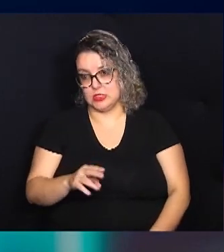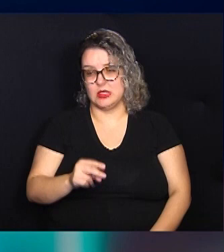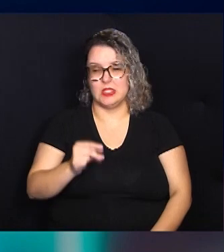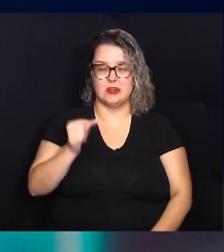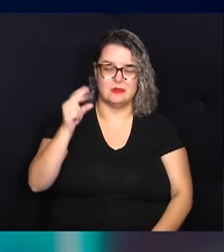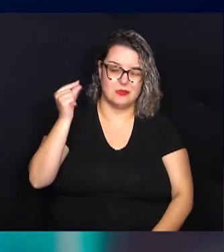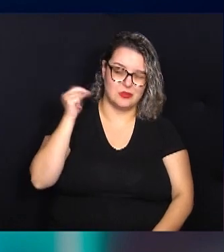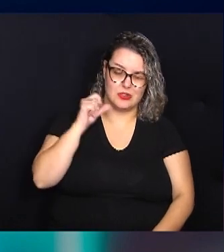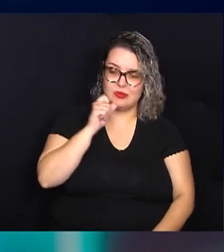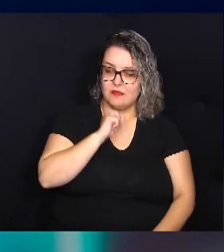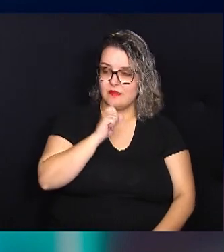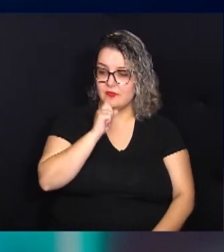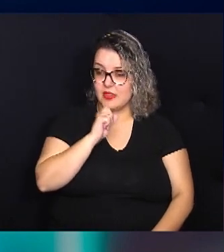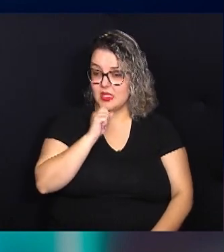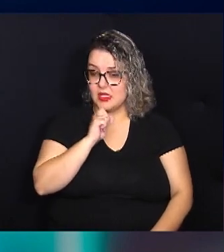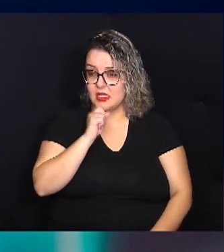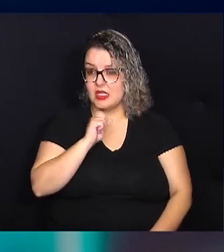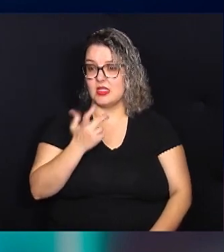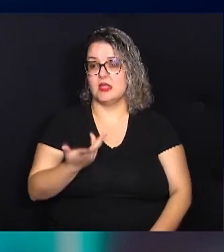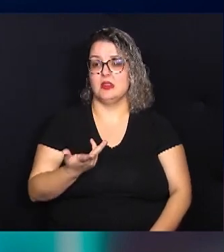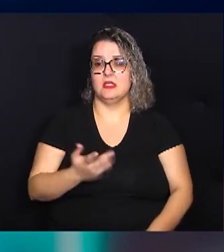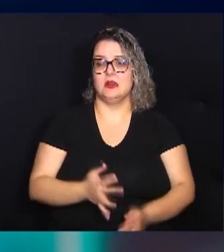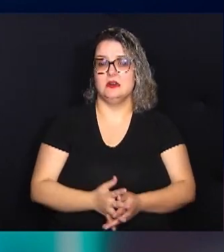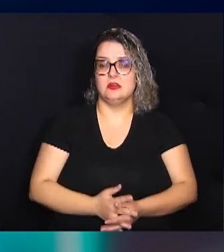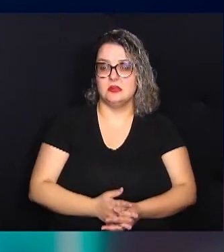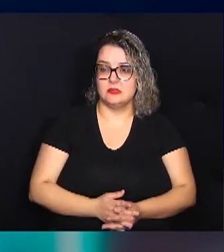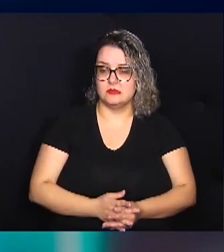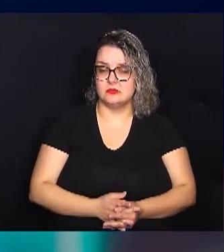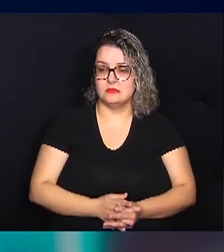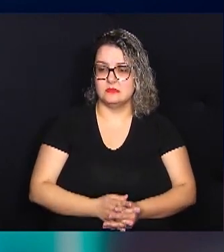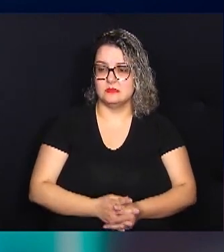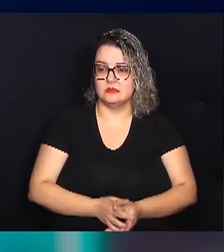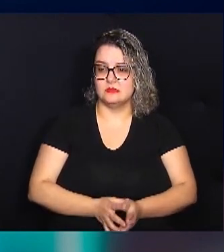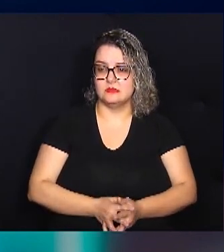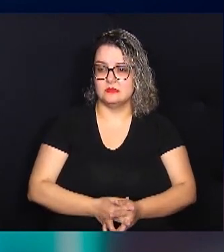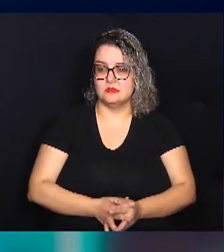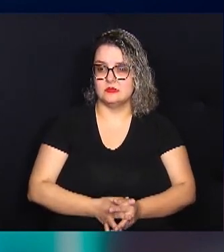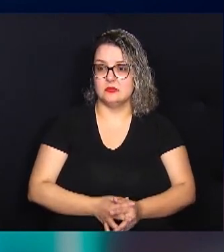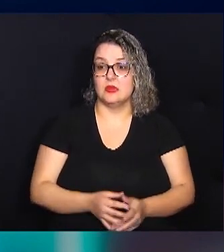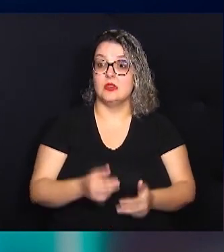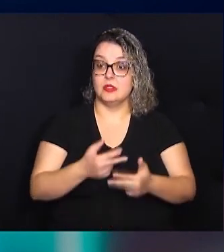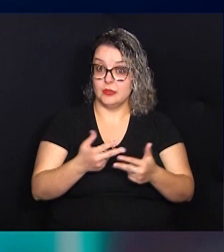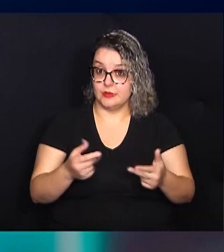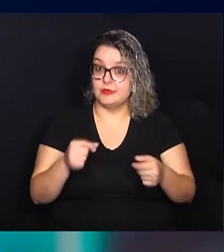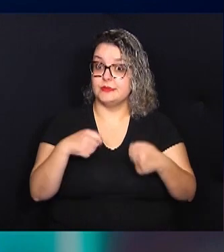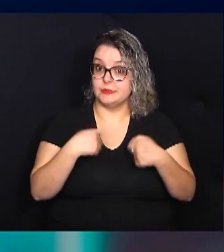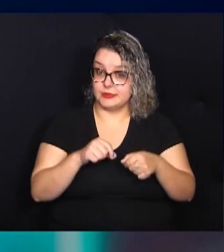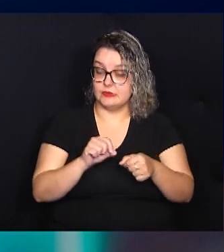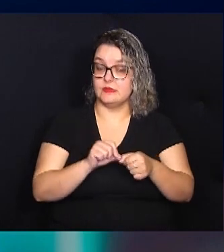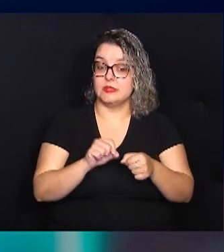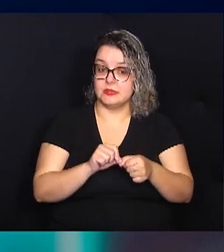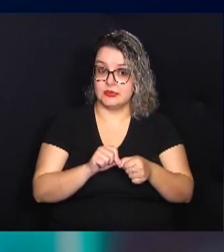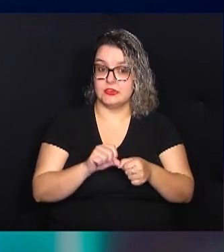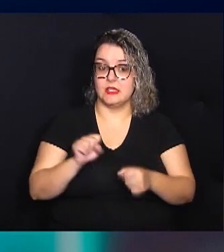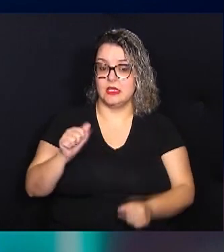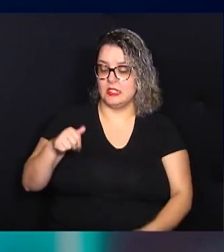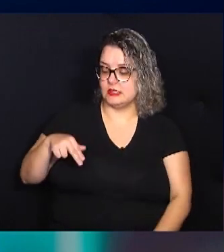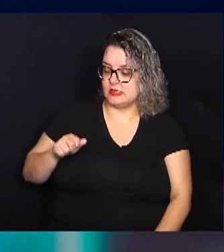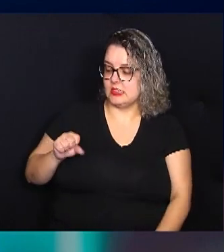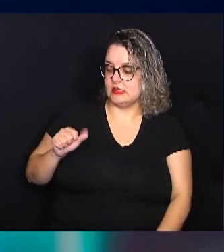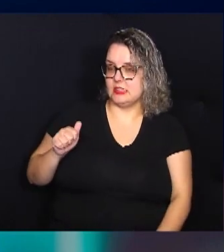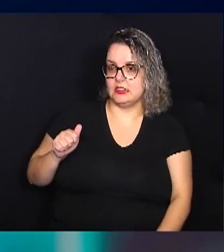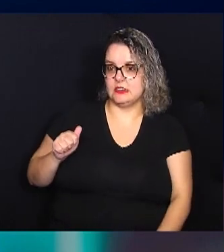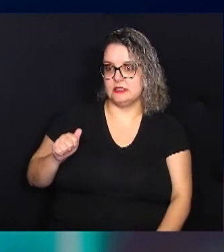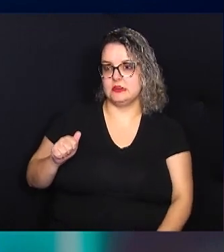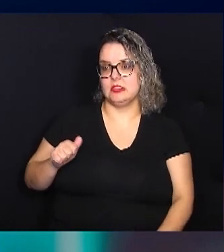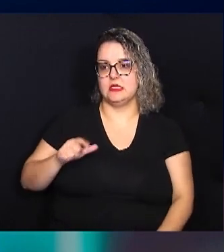né? E com bastante coisa a ser feita ainda. A Sanasa, a gente está com um